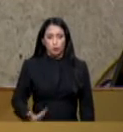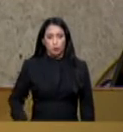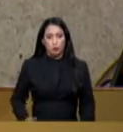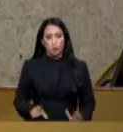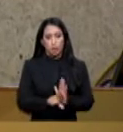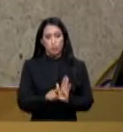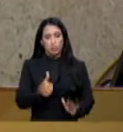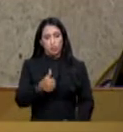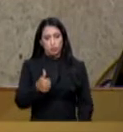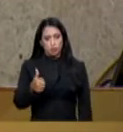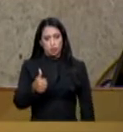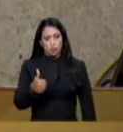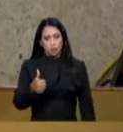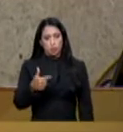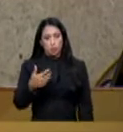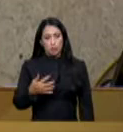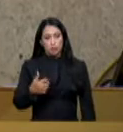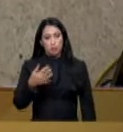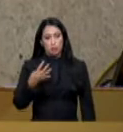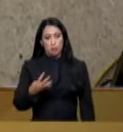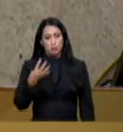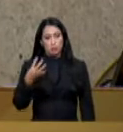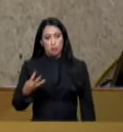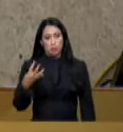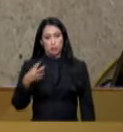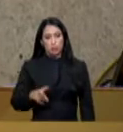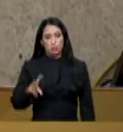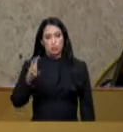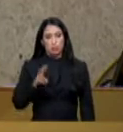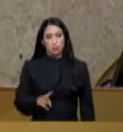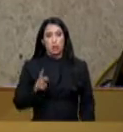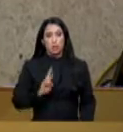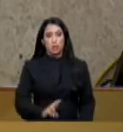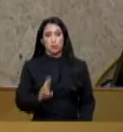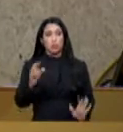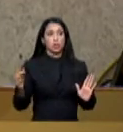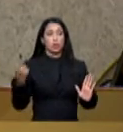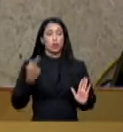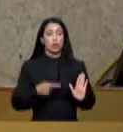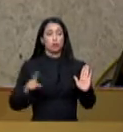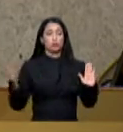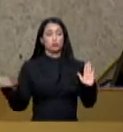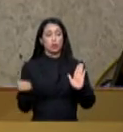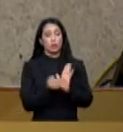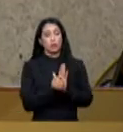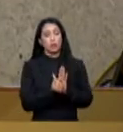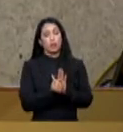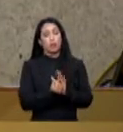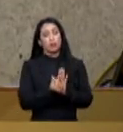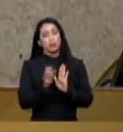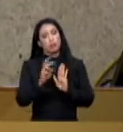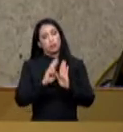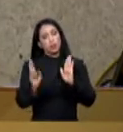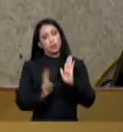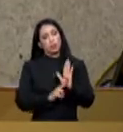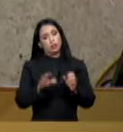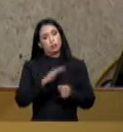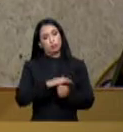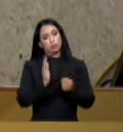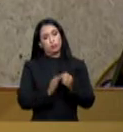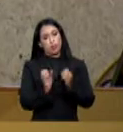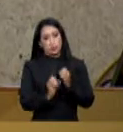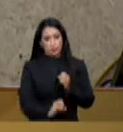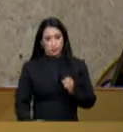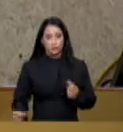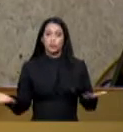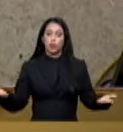11.445, de 2007, representativa do último marco regulatório do saneamento básico, que continua